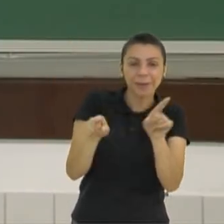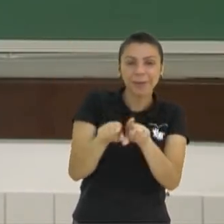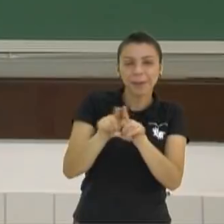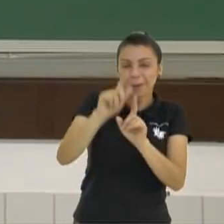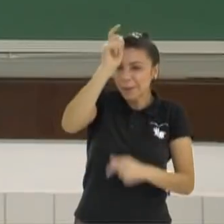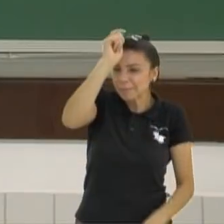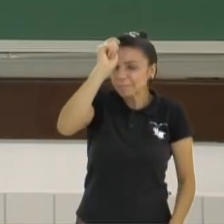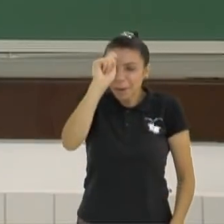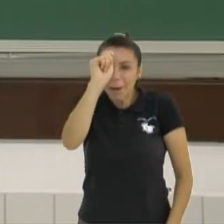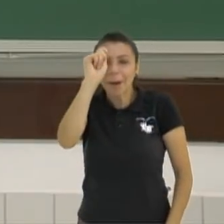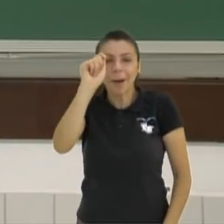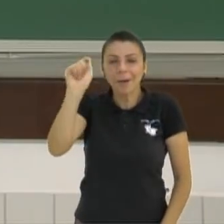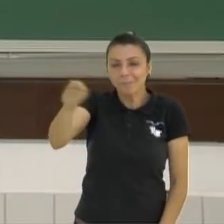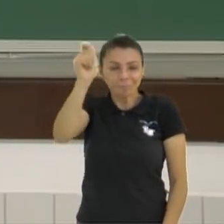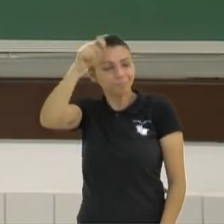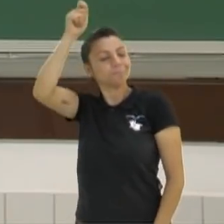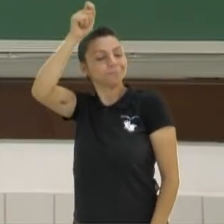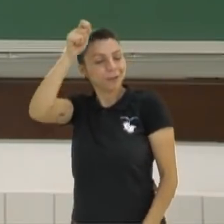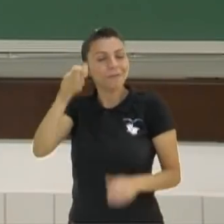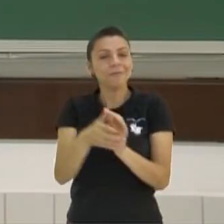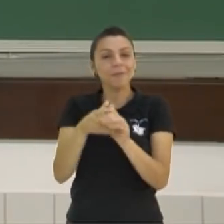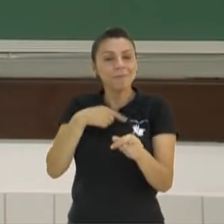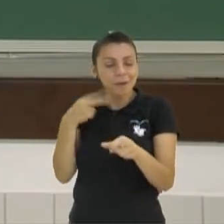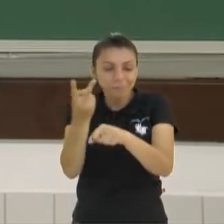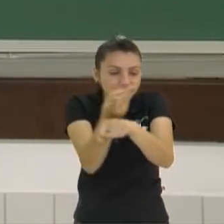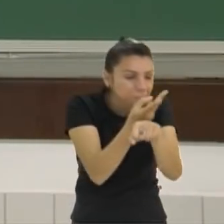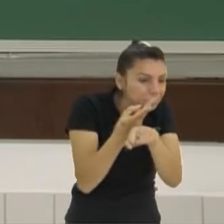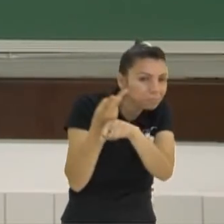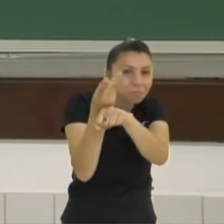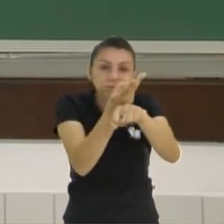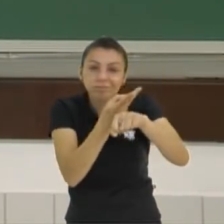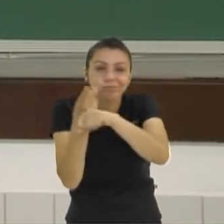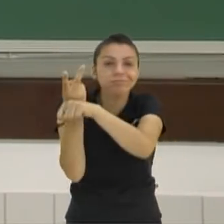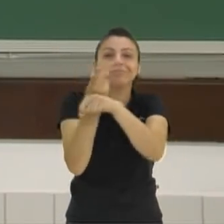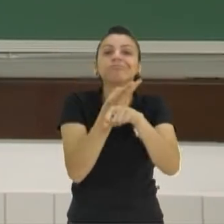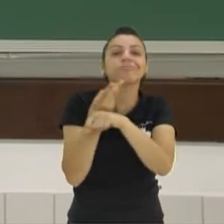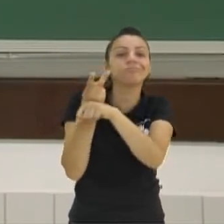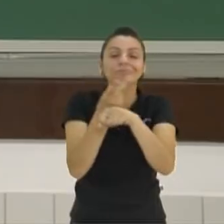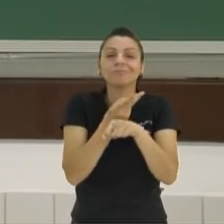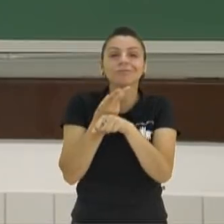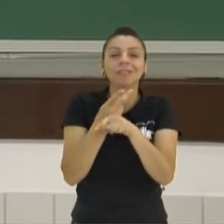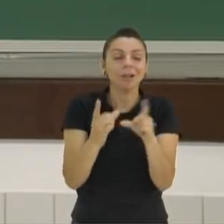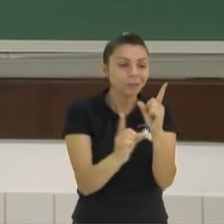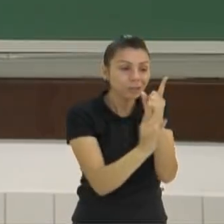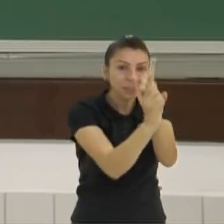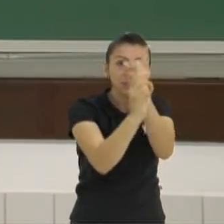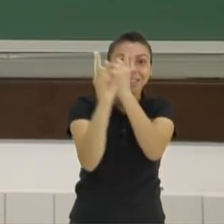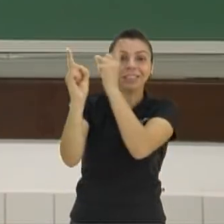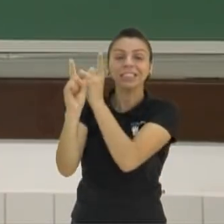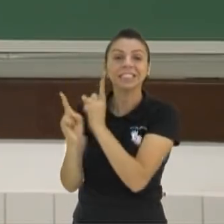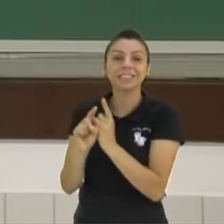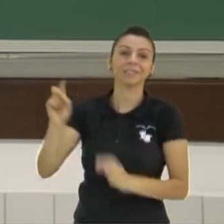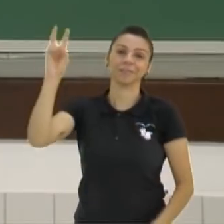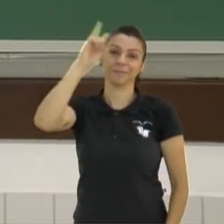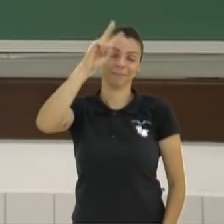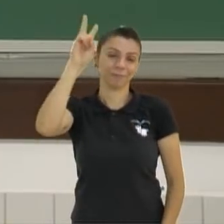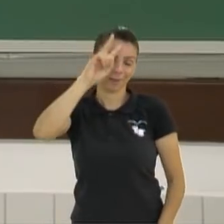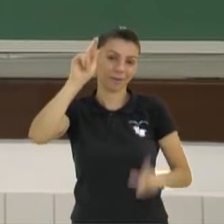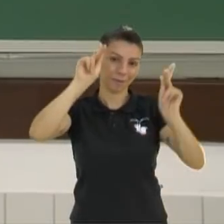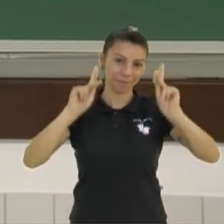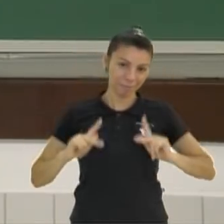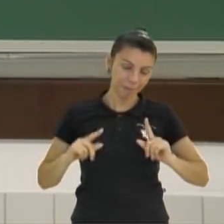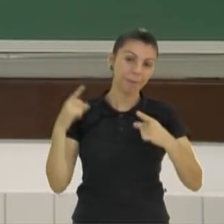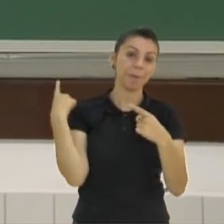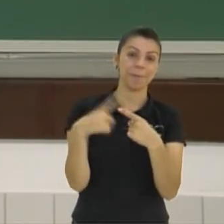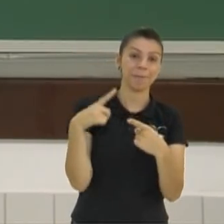chicote, vão para as ruínas, para os templos, desbravar, descobrir os tesouros históricos da humanidade. Afinal de